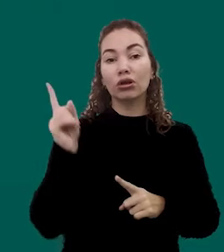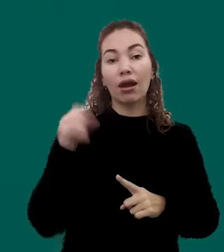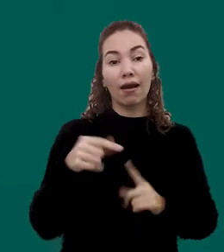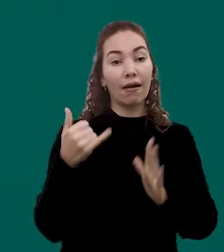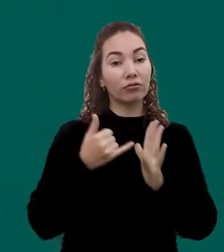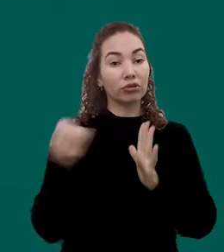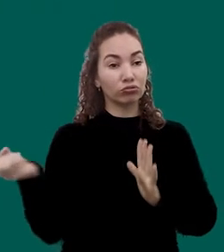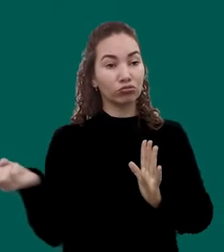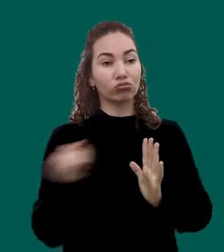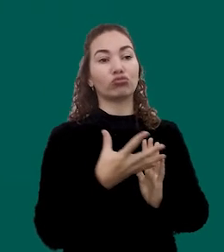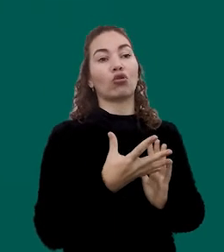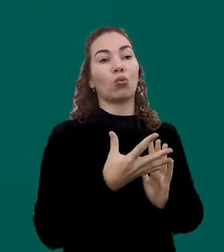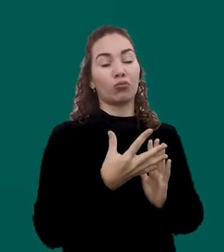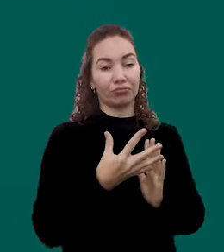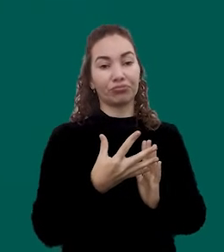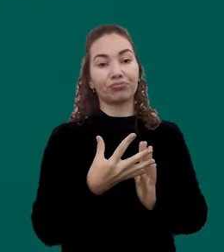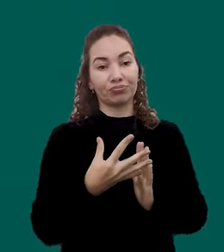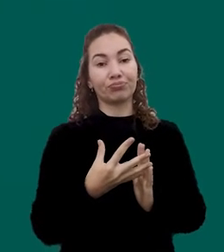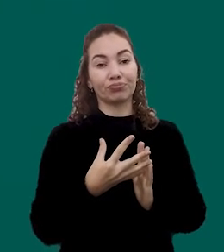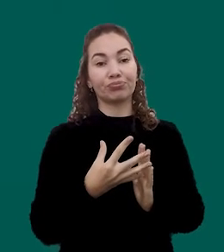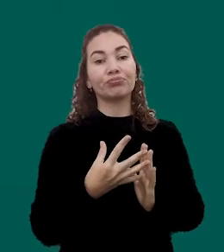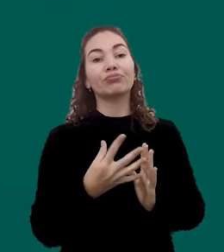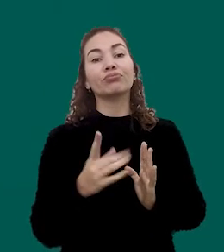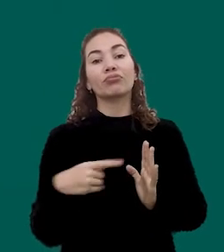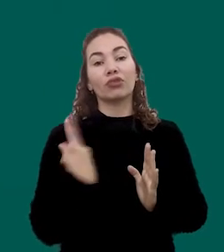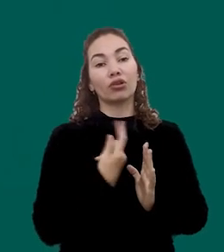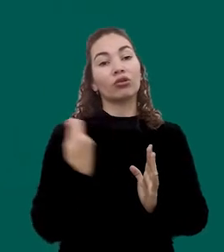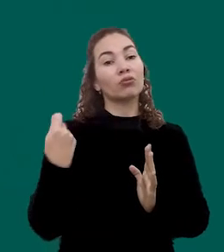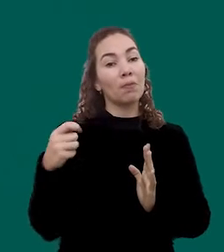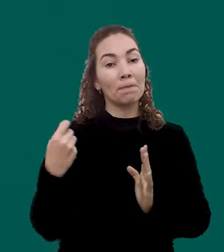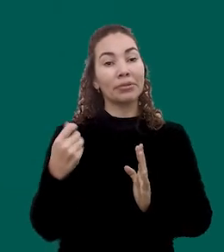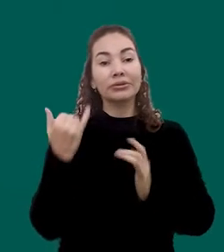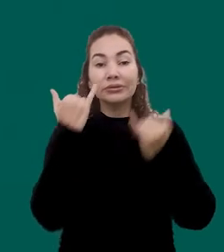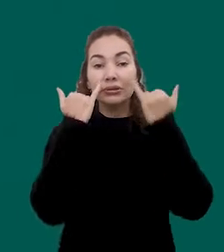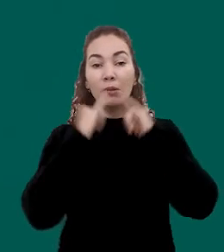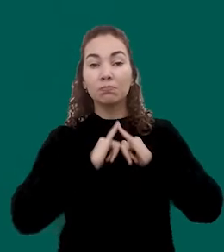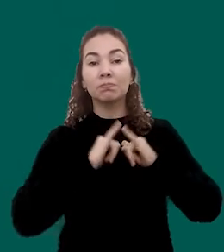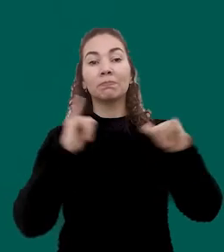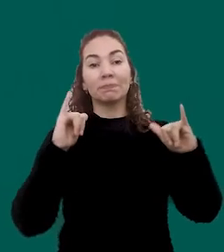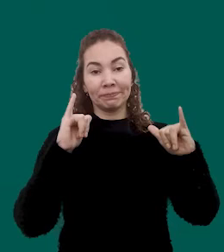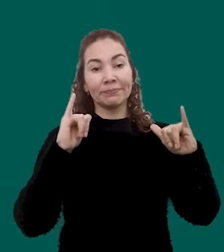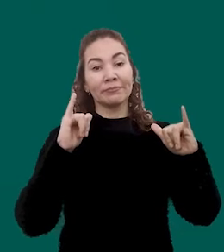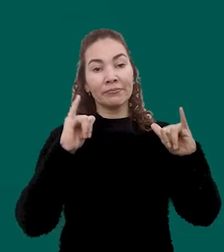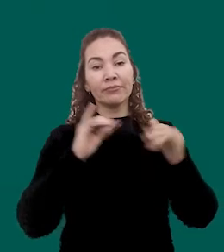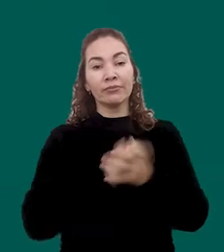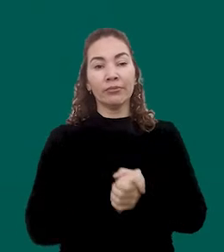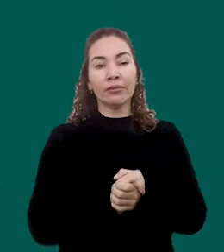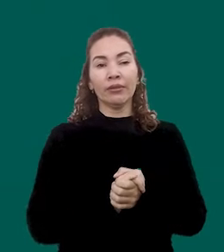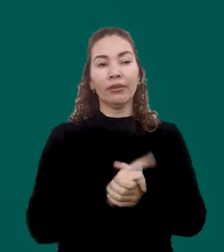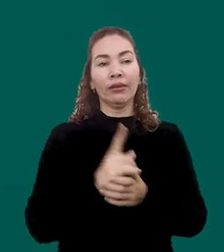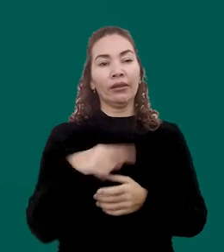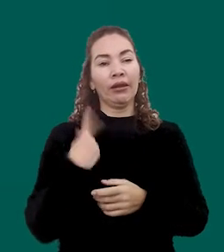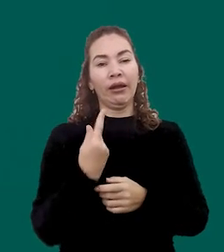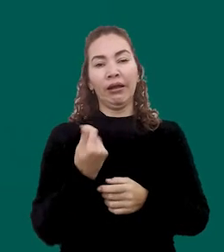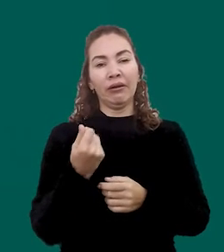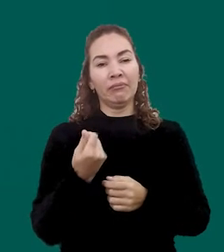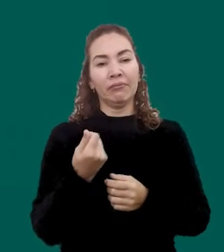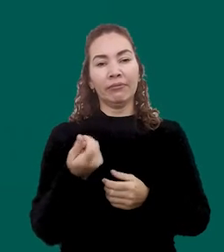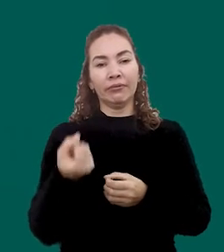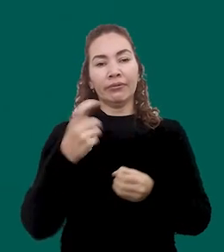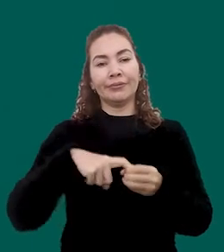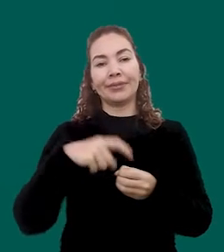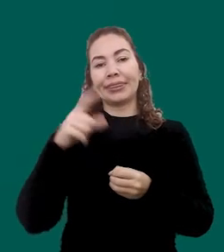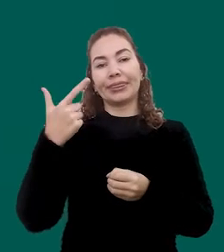dado novo, né, que a gente precisa informar, e nós não vamos receber isso